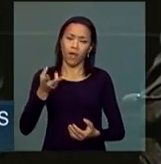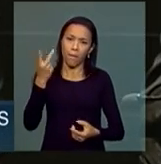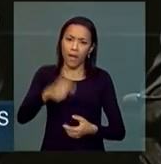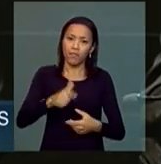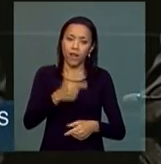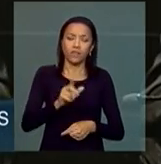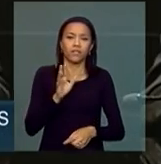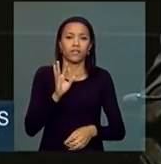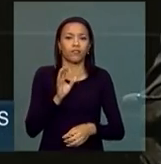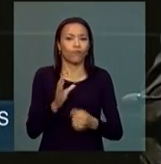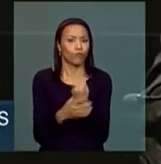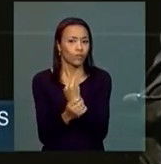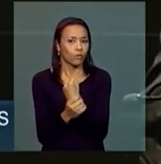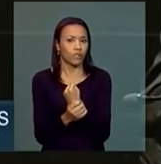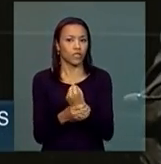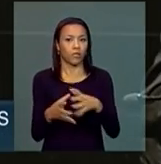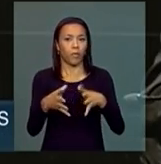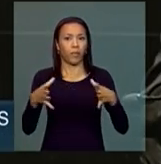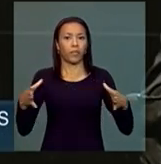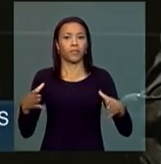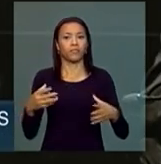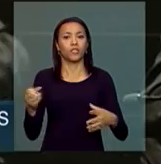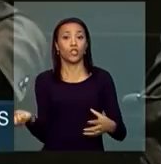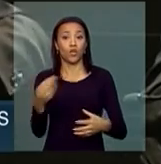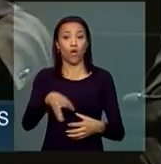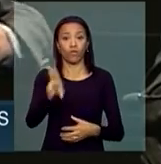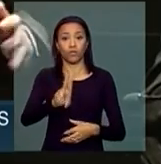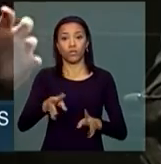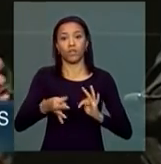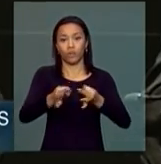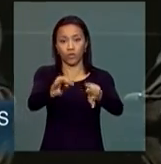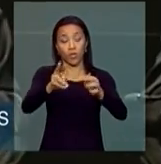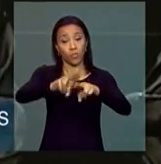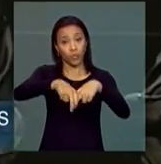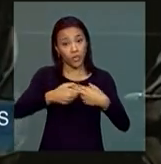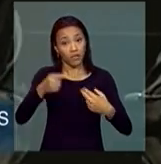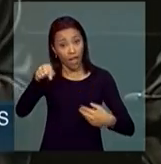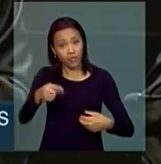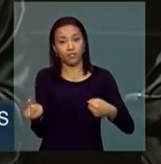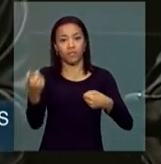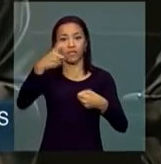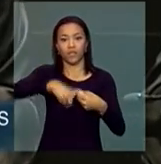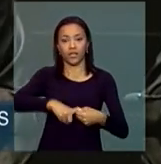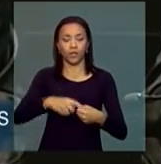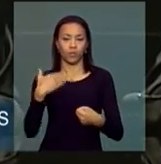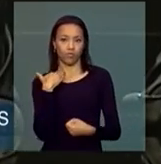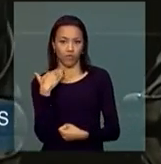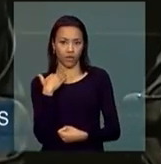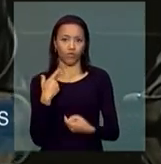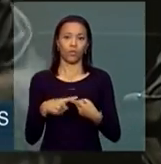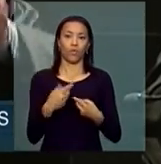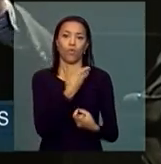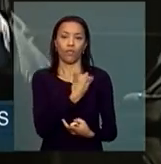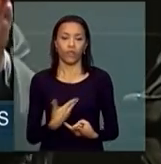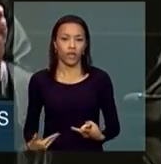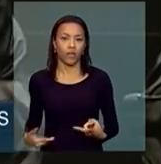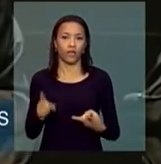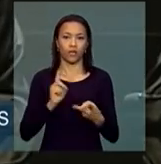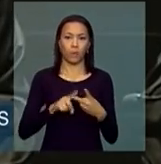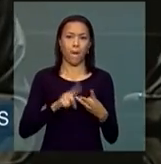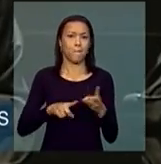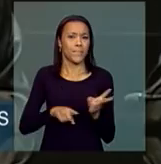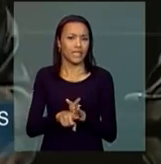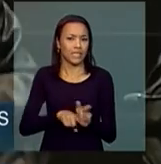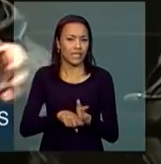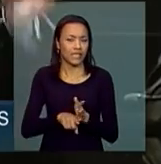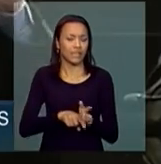com segurança e com inovação. E, por isso, essa parceria nossa do banco, do governo, da pesquisa,